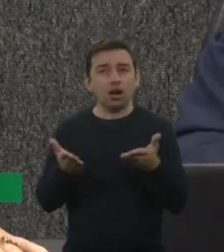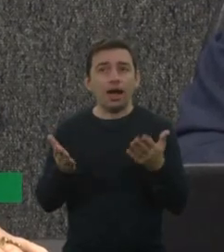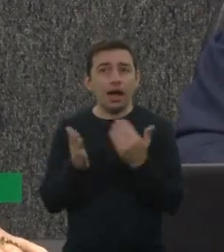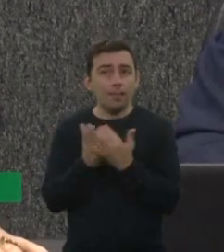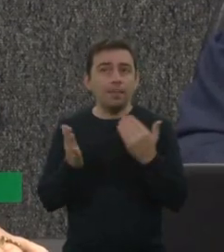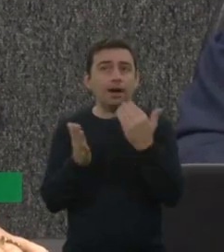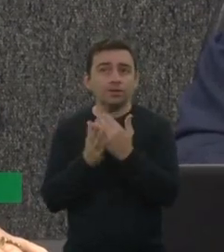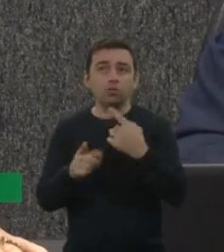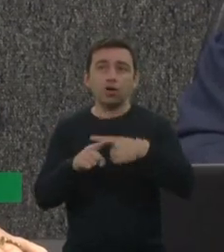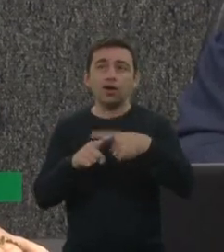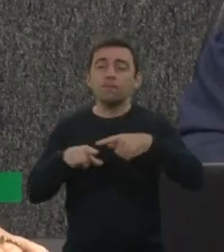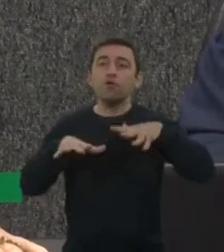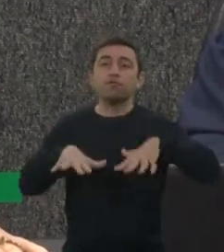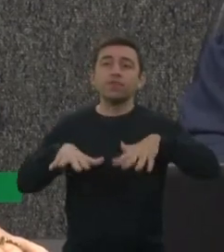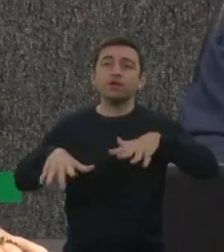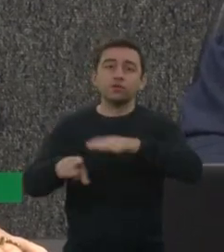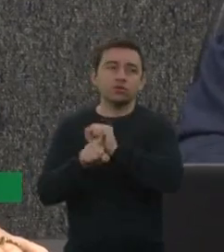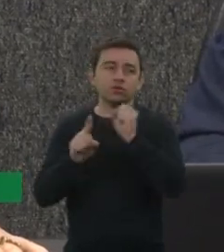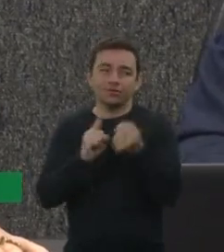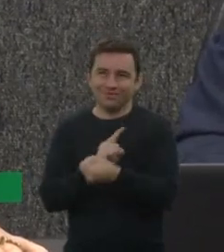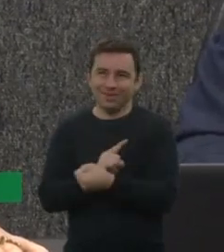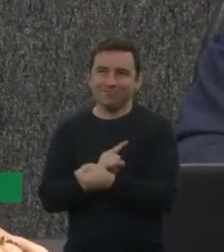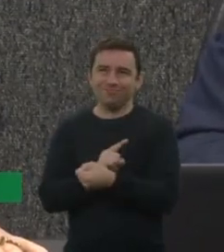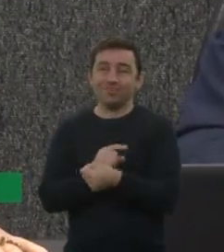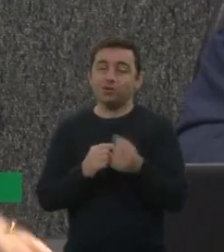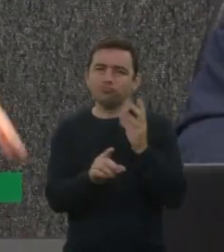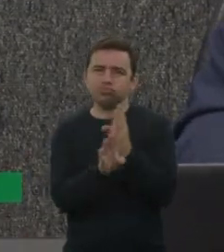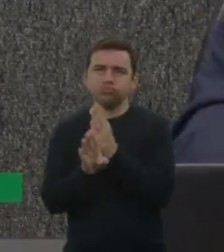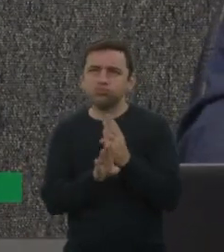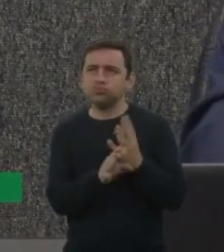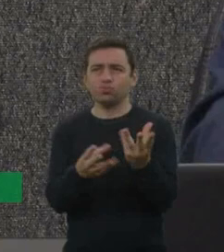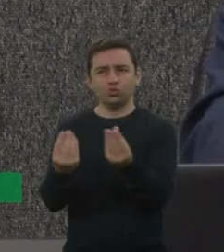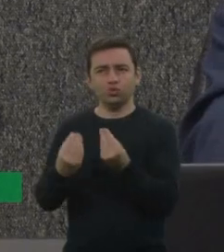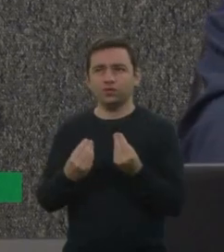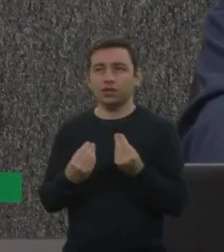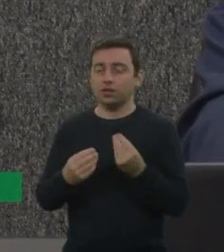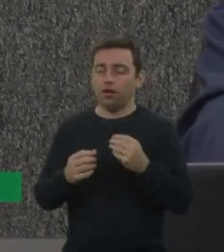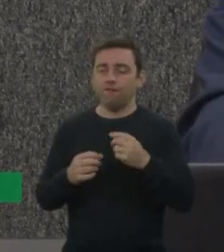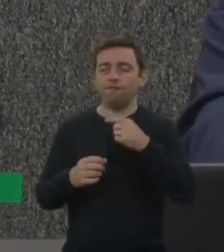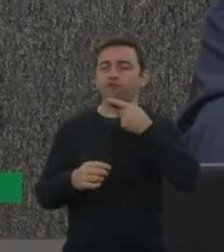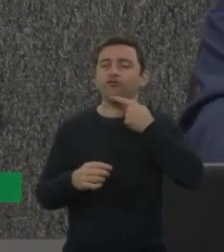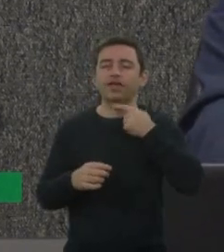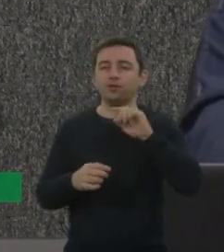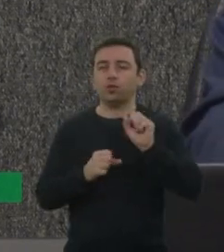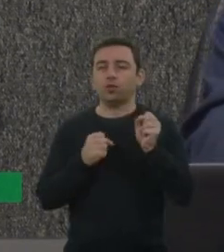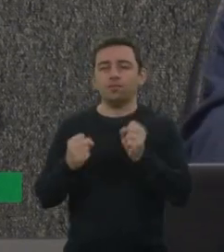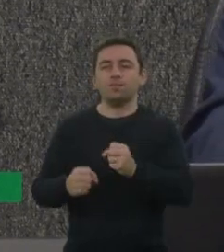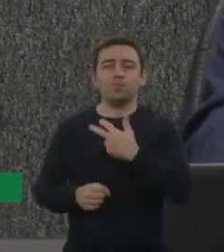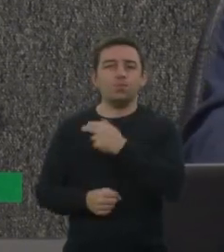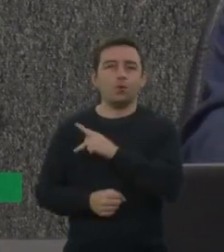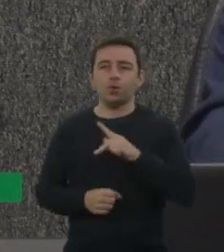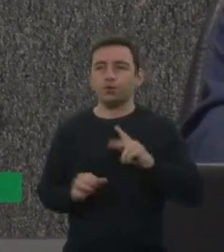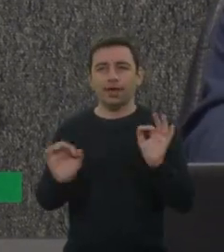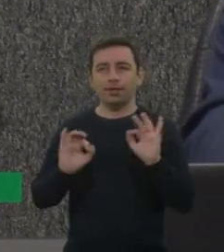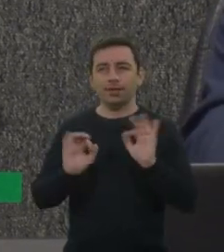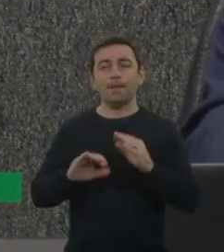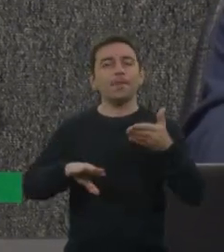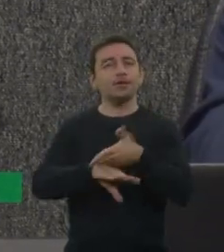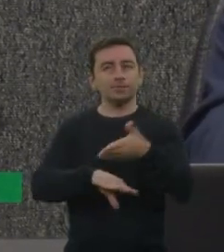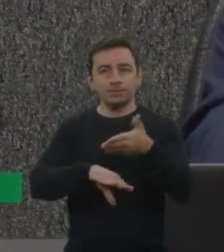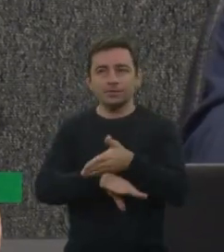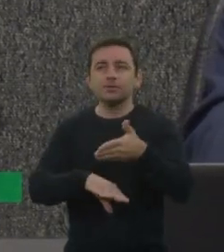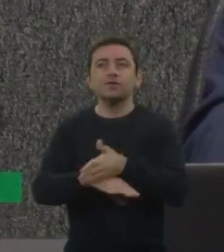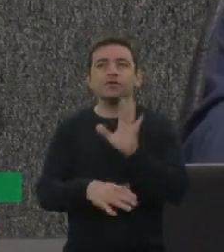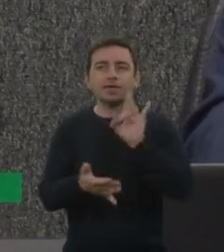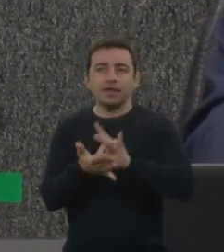movimentos sociais. Não esqueçam disso. Não foi por vontade do poder público. Foi pela participação efetiva